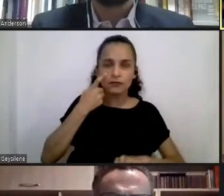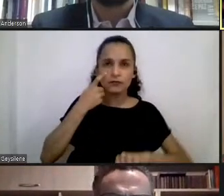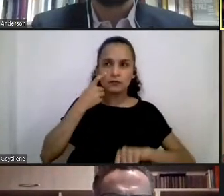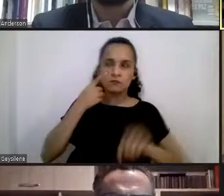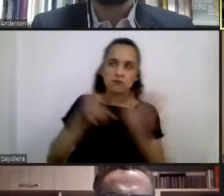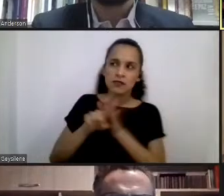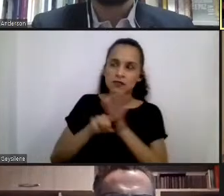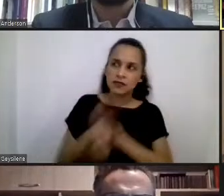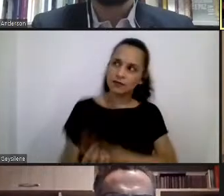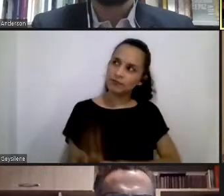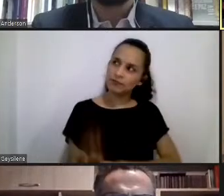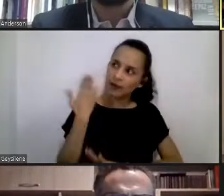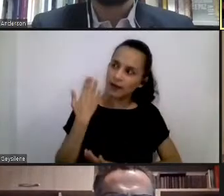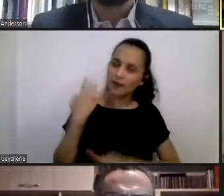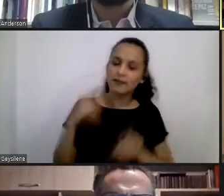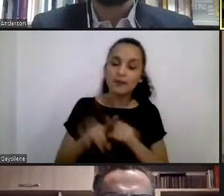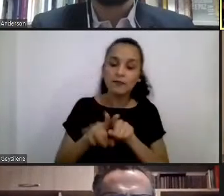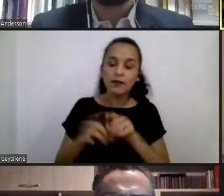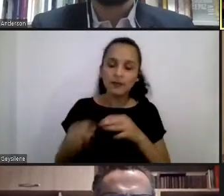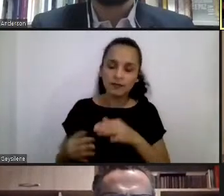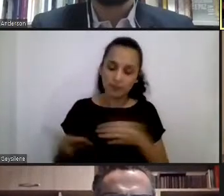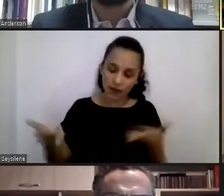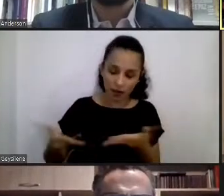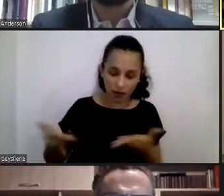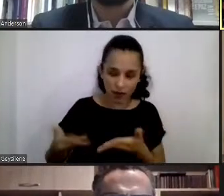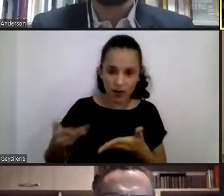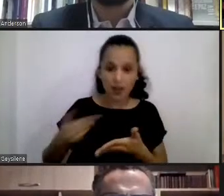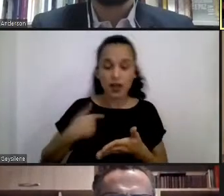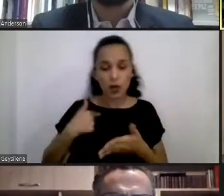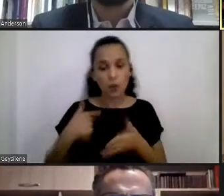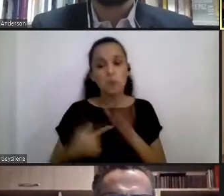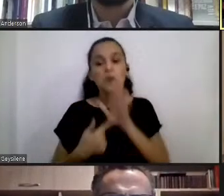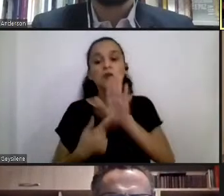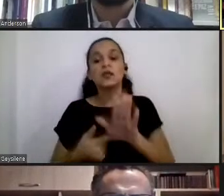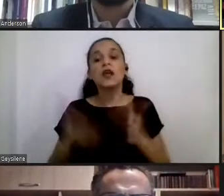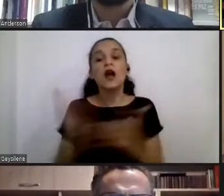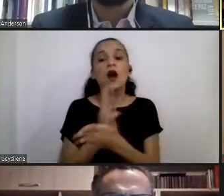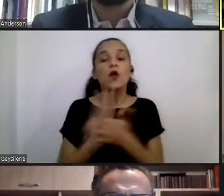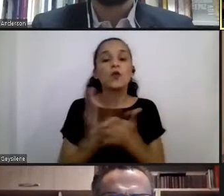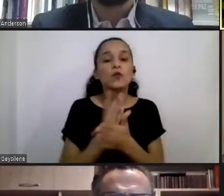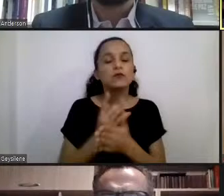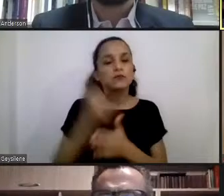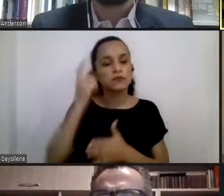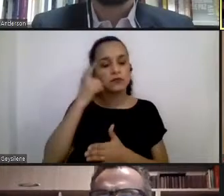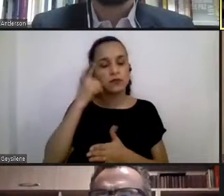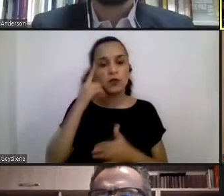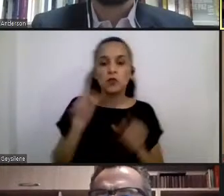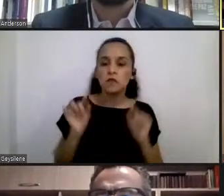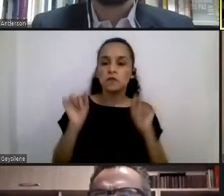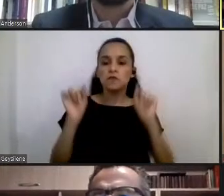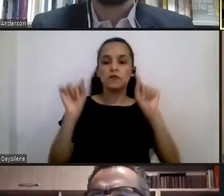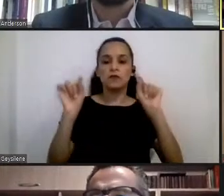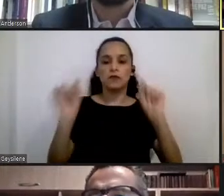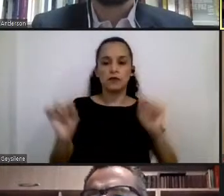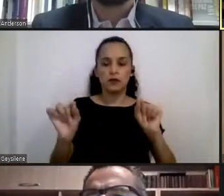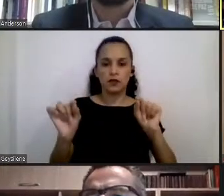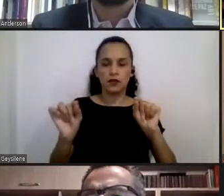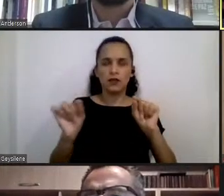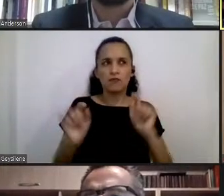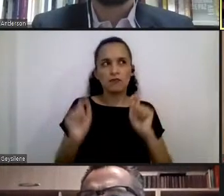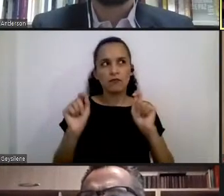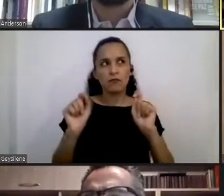eu ofereci algumas especulações sobre o que pode estar no horizonte